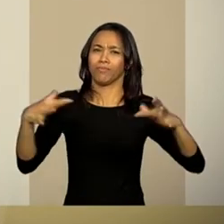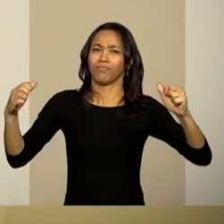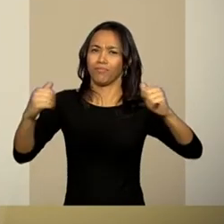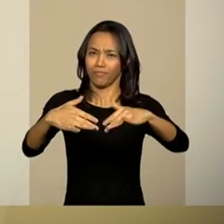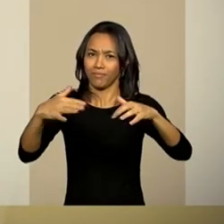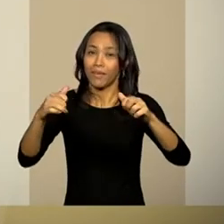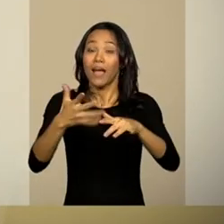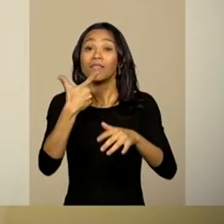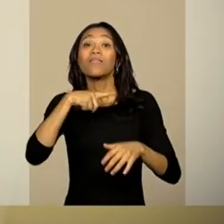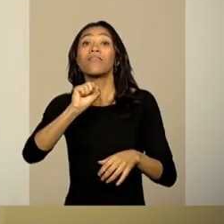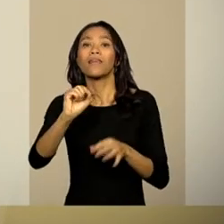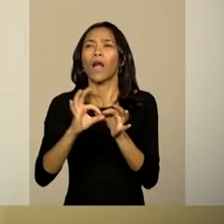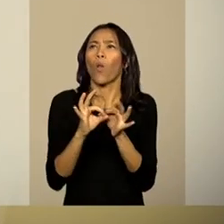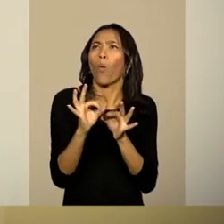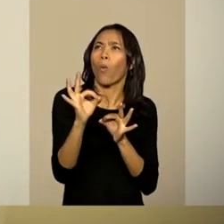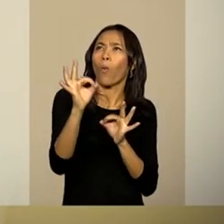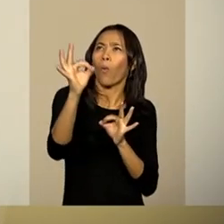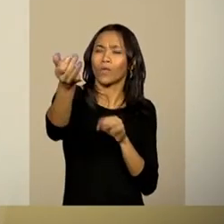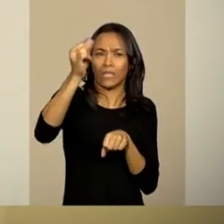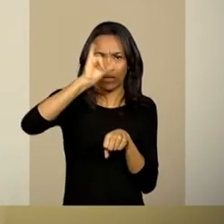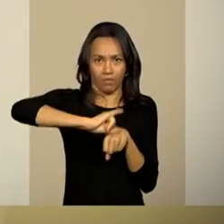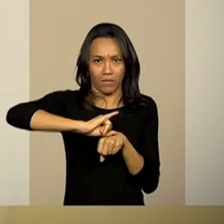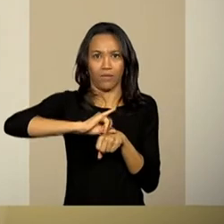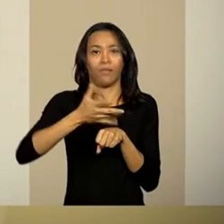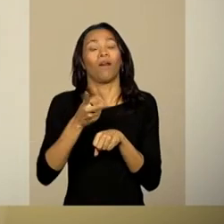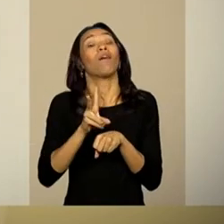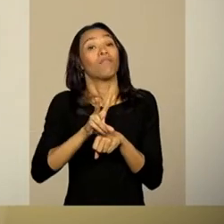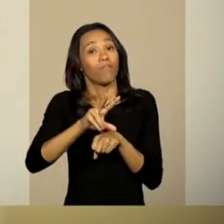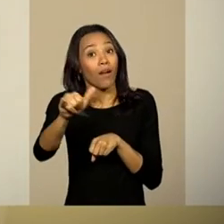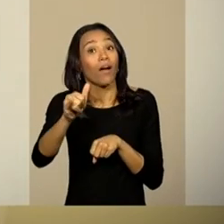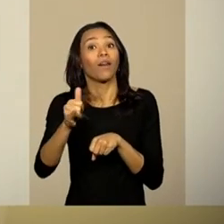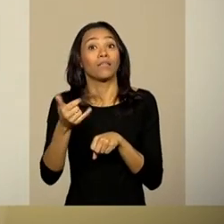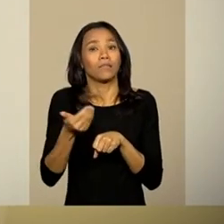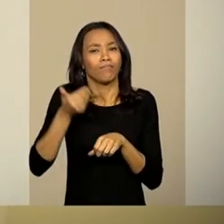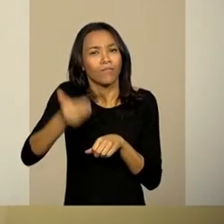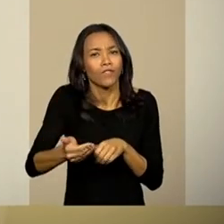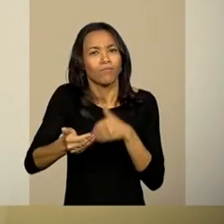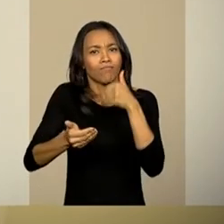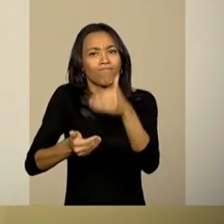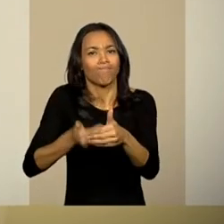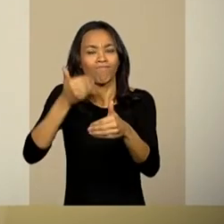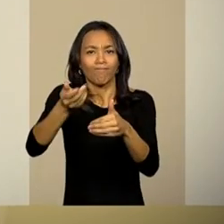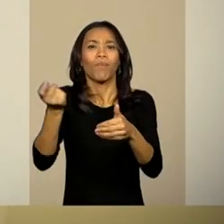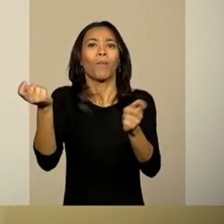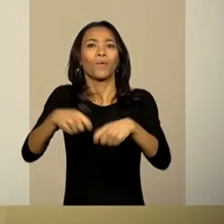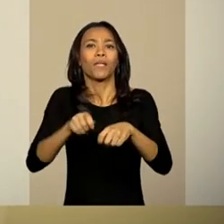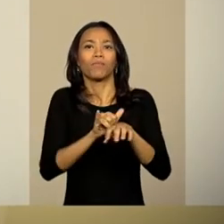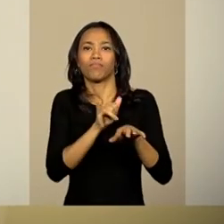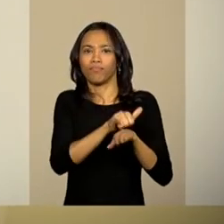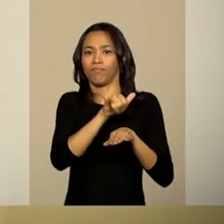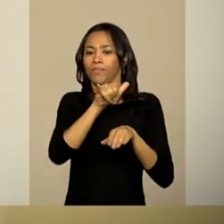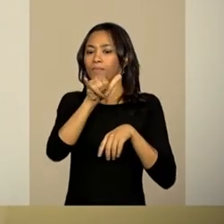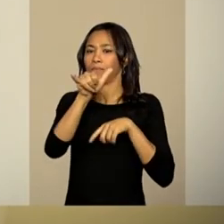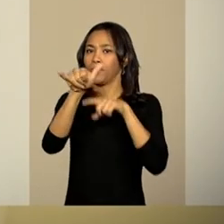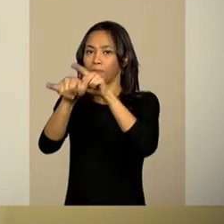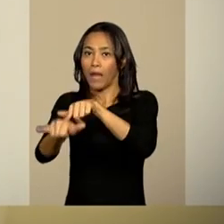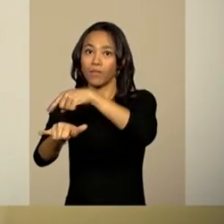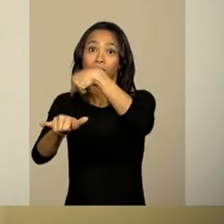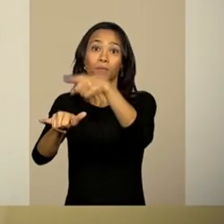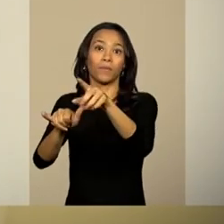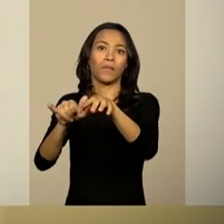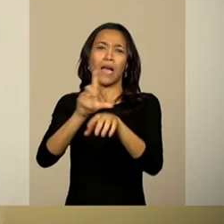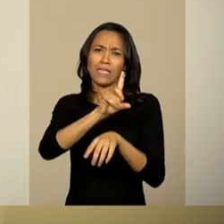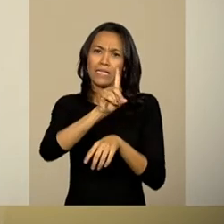Assim, quem está longe dos grandes centros vai, progressivamente, poder pegar um avião a menos de